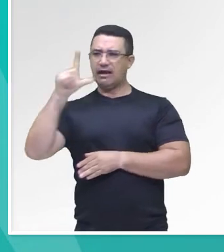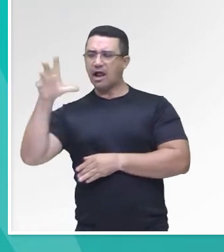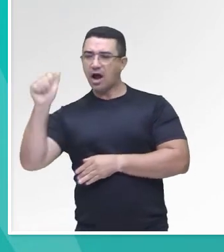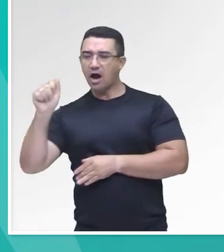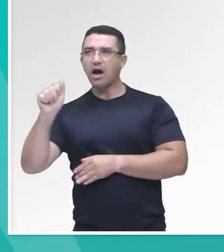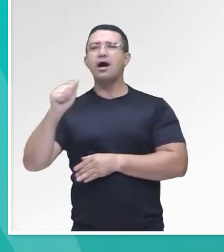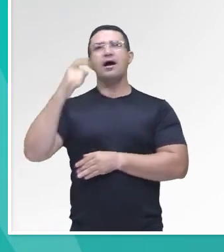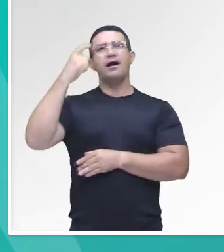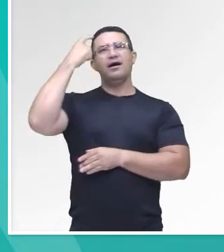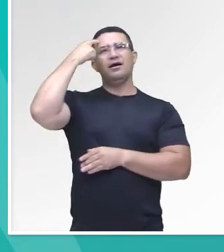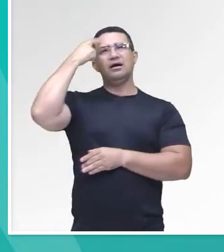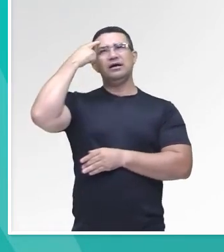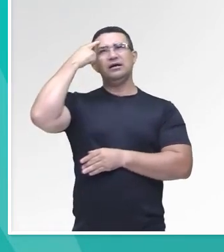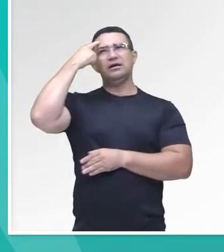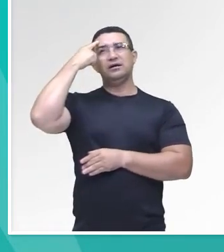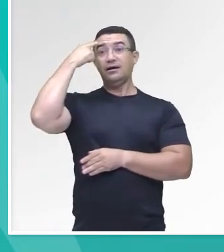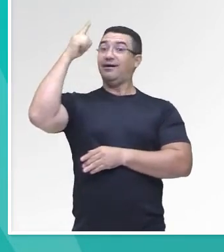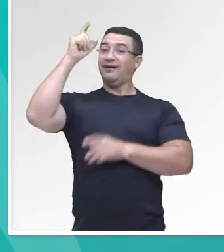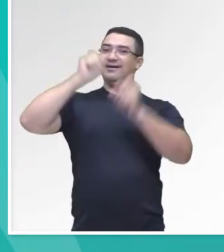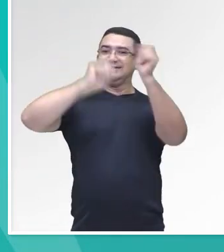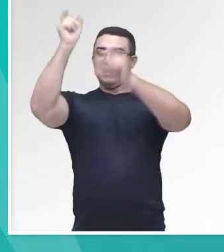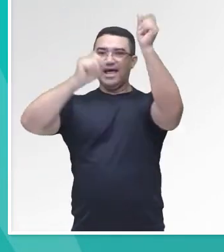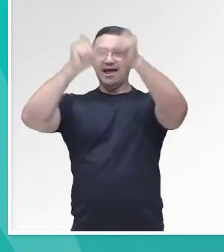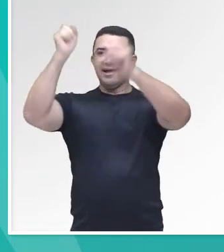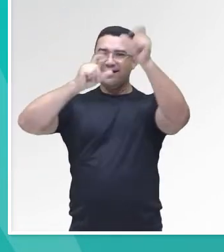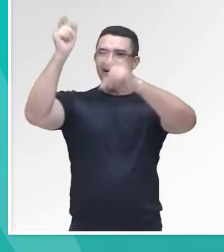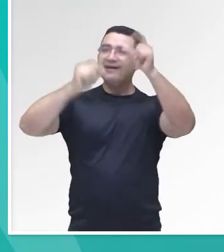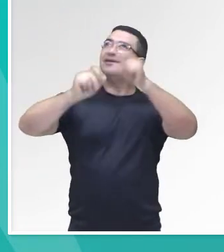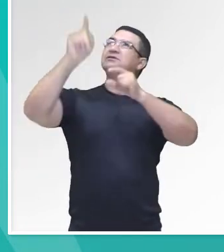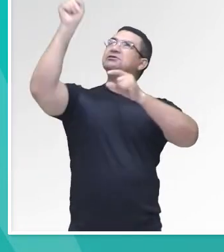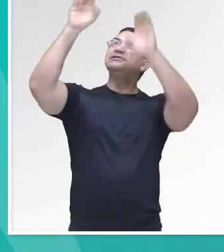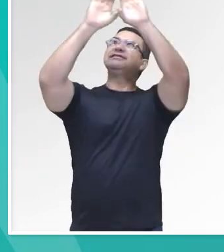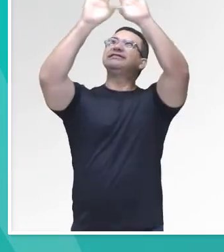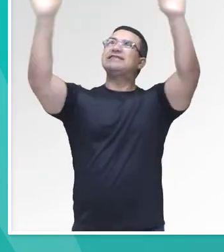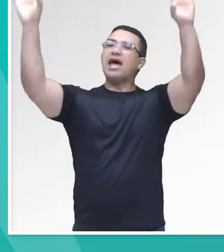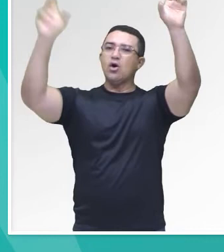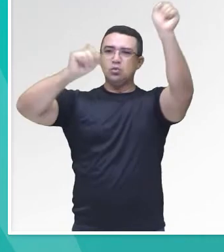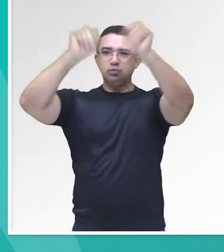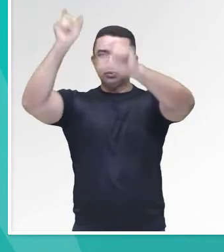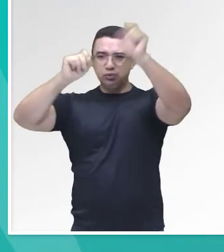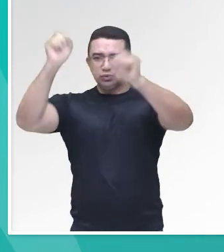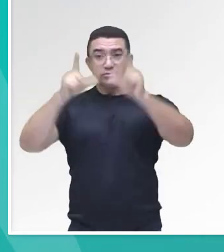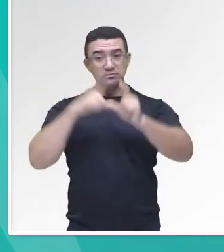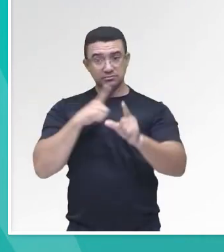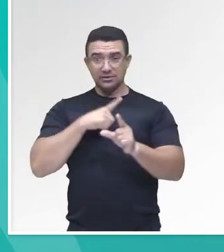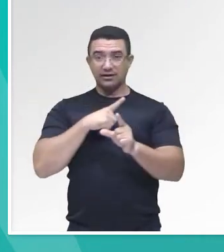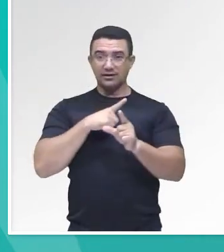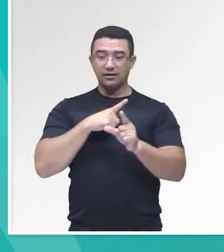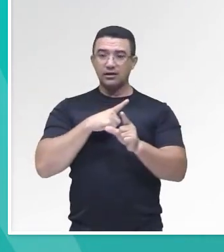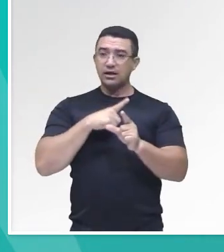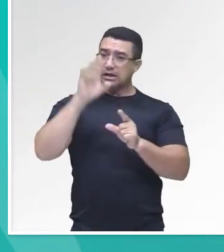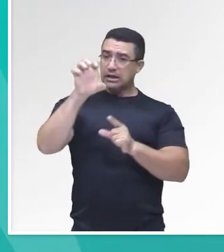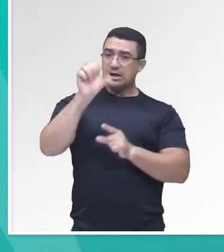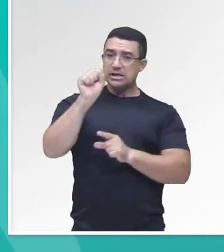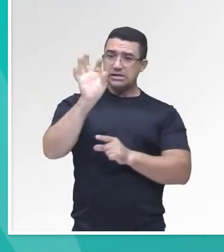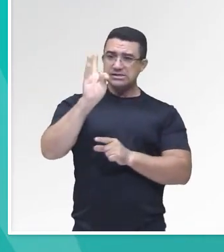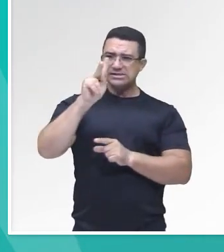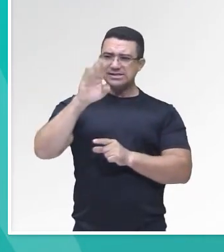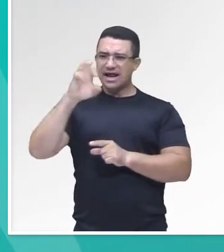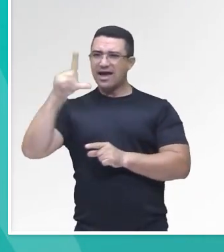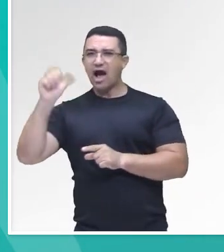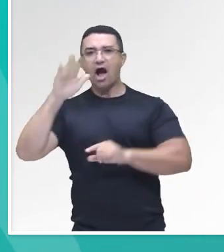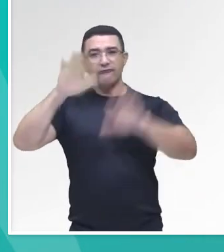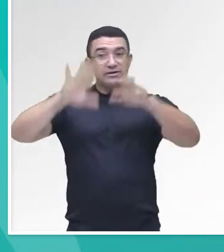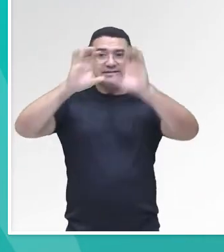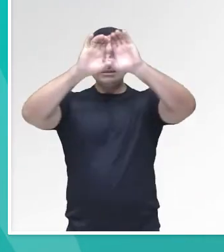Estrela, ela é o que? Um astro, né, que tem luz própria. Então, quem não admira uma estrela,